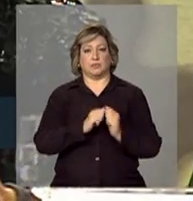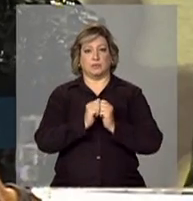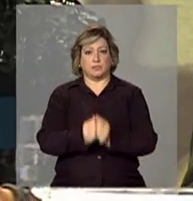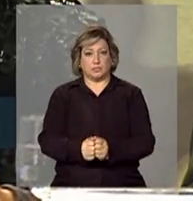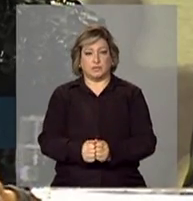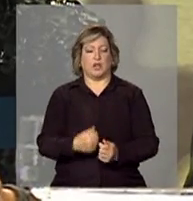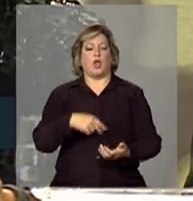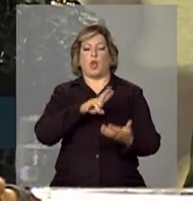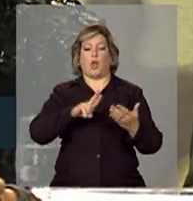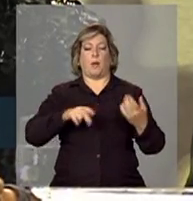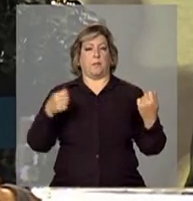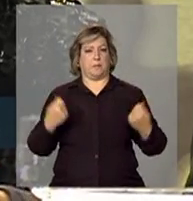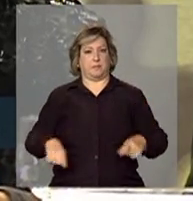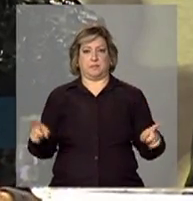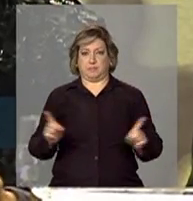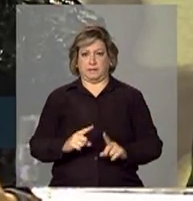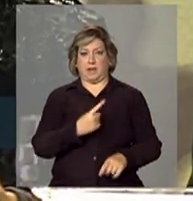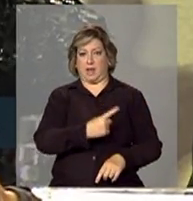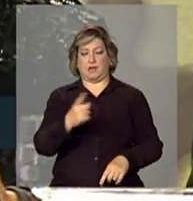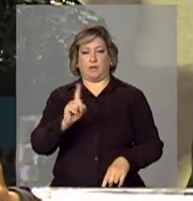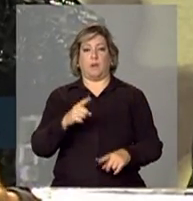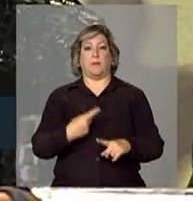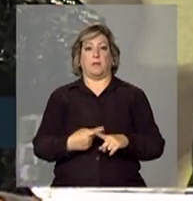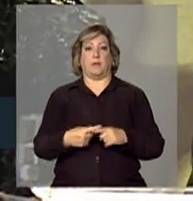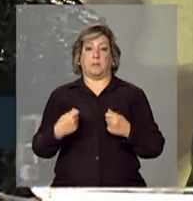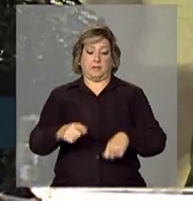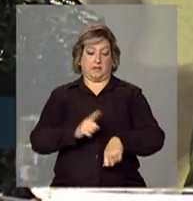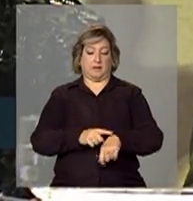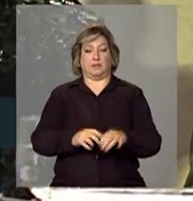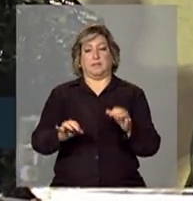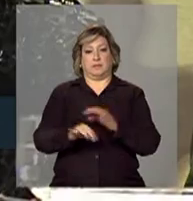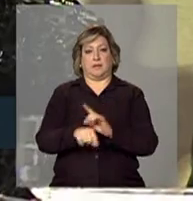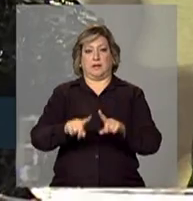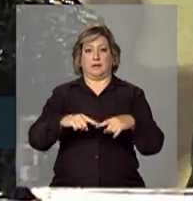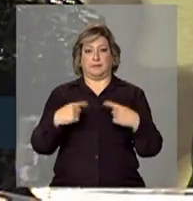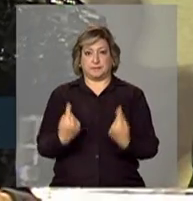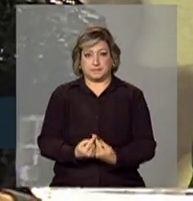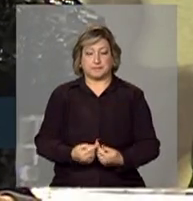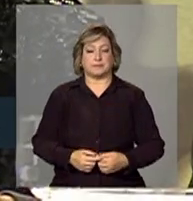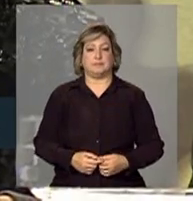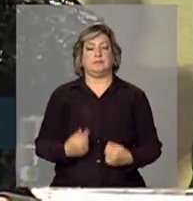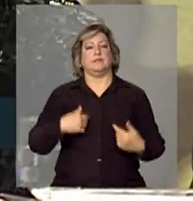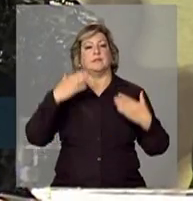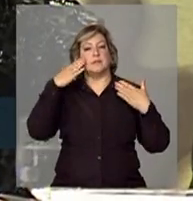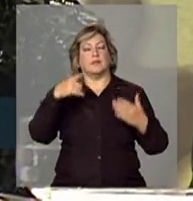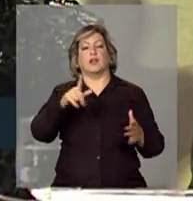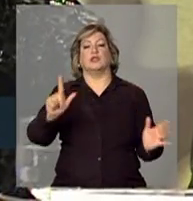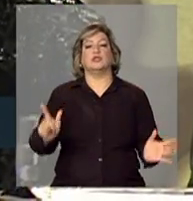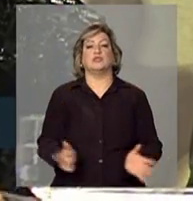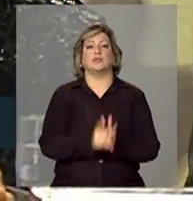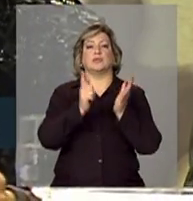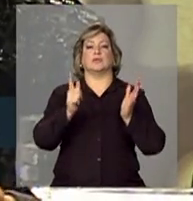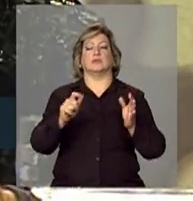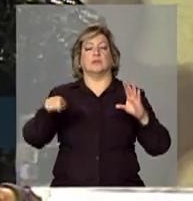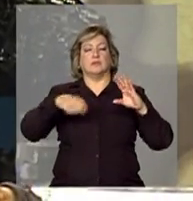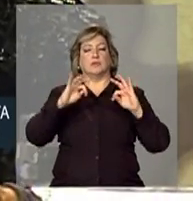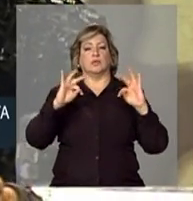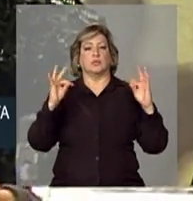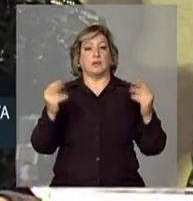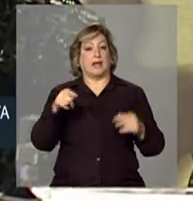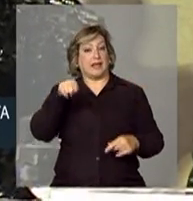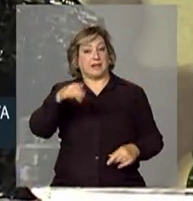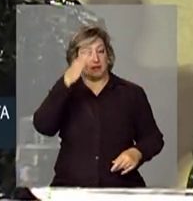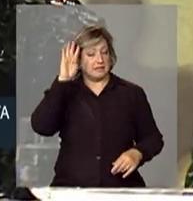que eu não vou nomear a cada um, porque precisamos encerrar essa nossa sessão. Agradecer aos jornalistas, sobretudo a